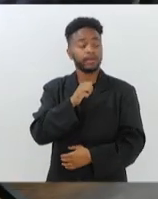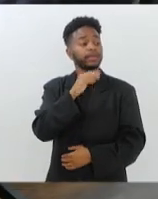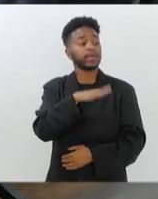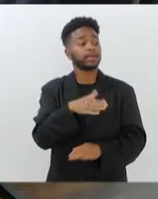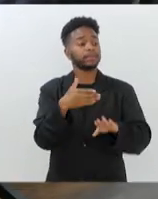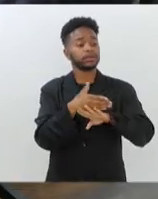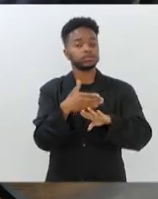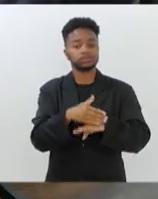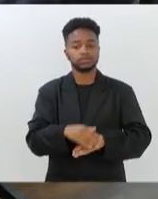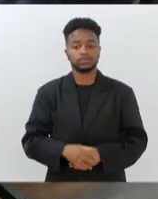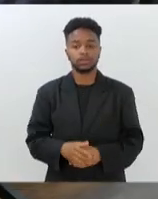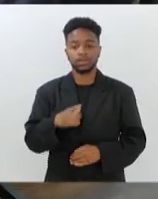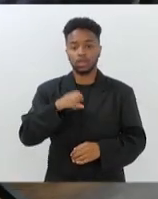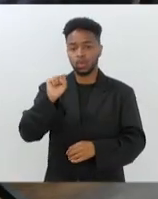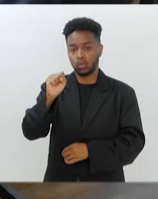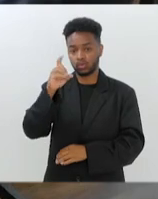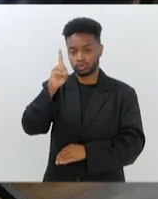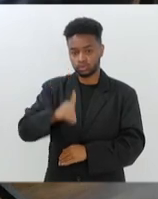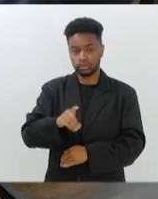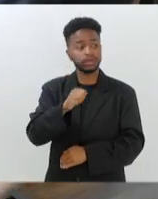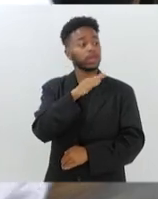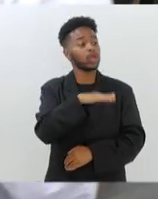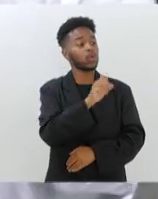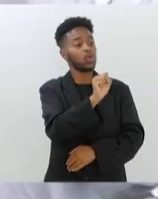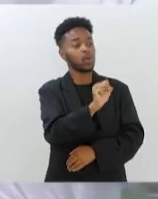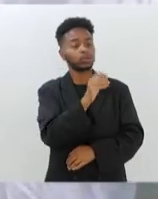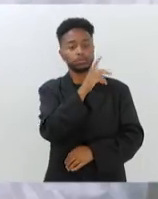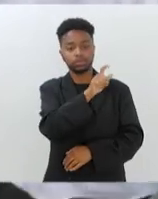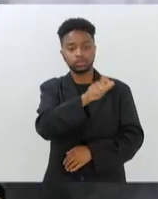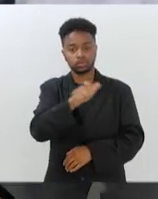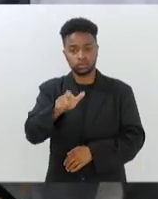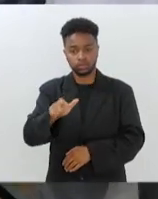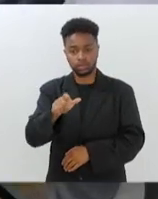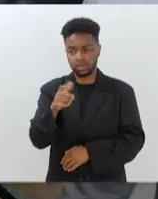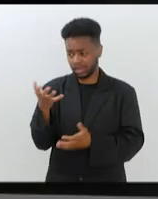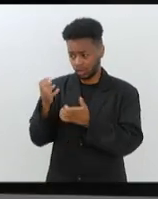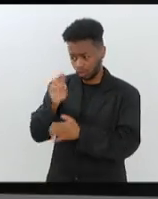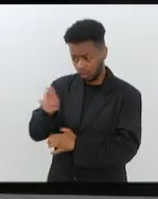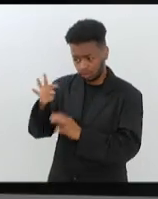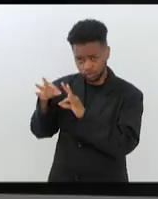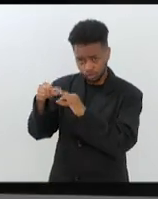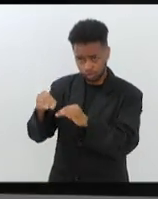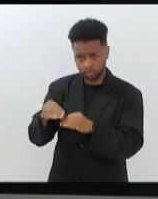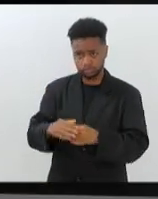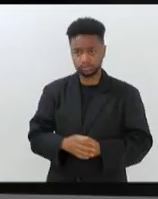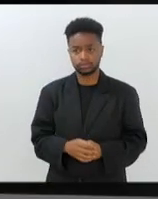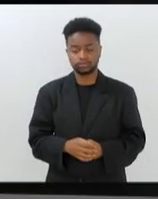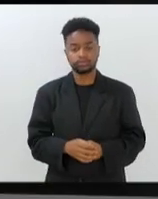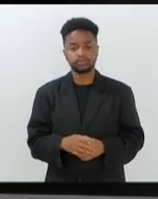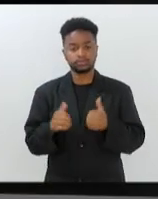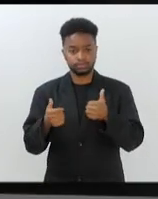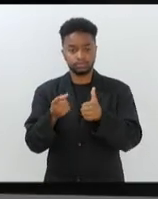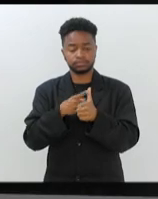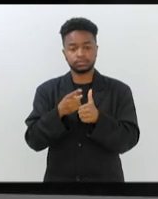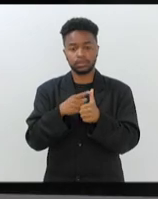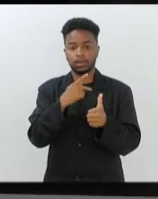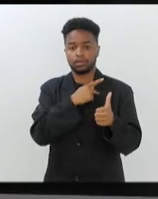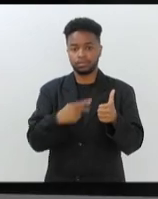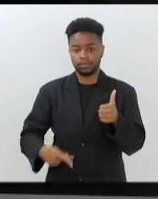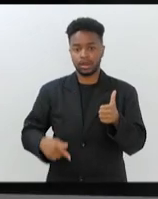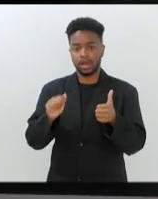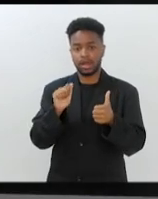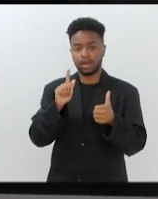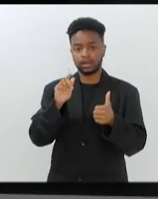cedai são oito diretores Quem são os oito diretores senhor quer o nome de todos eles então tá o presidente Agnaldo